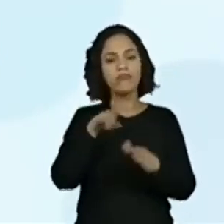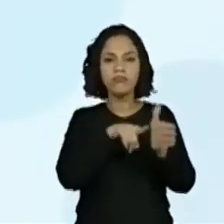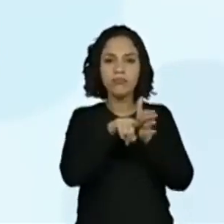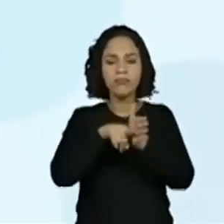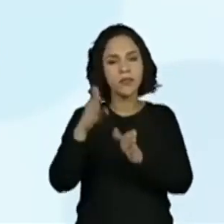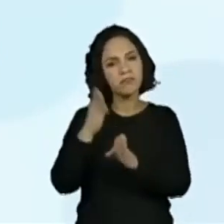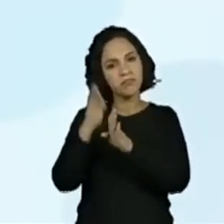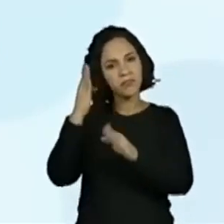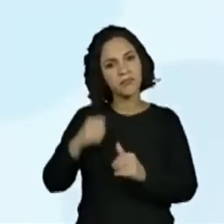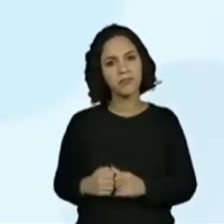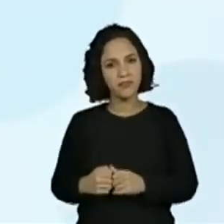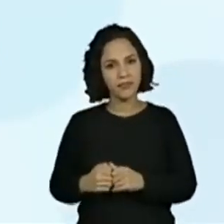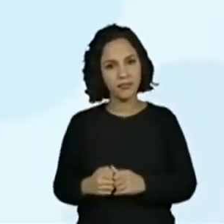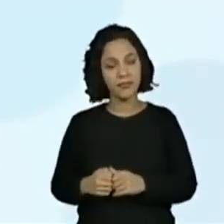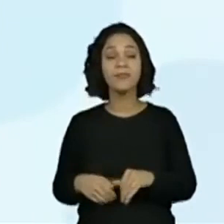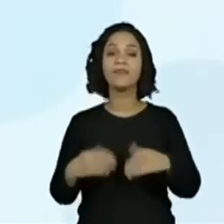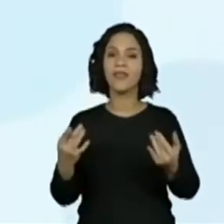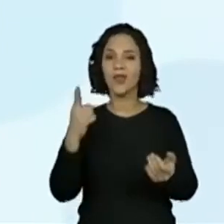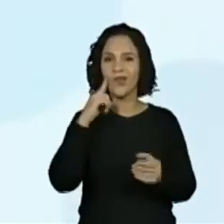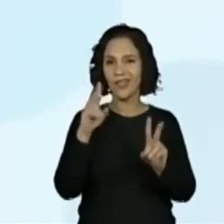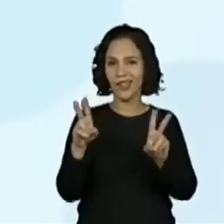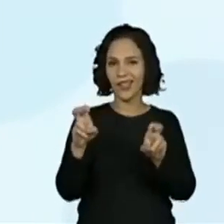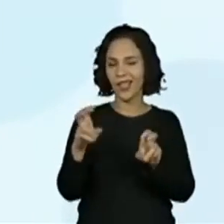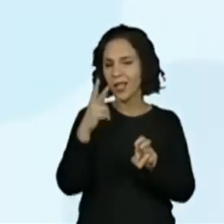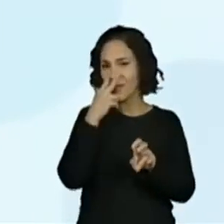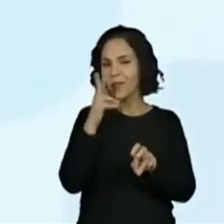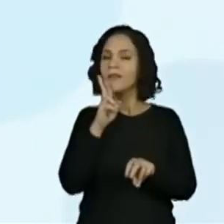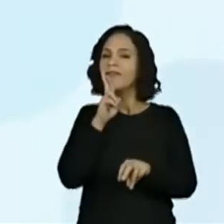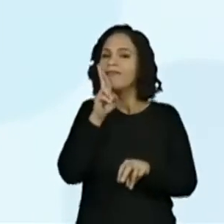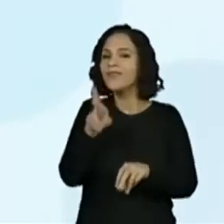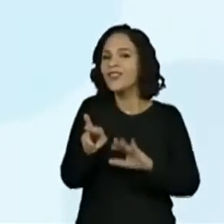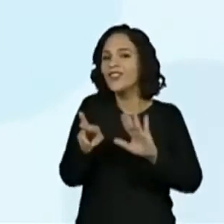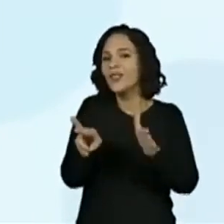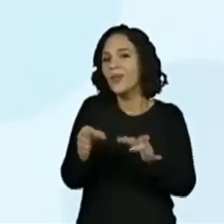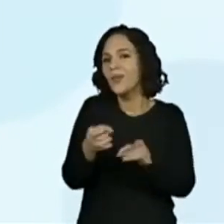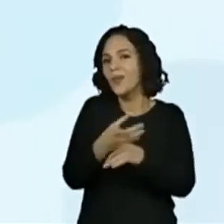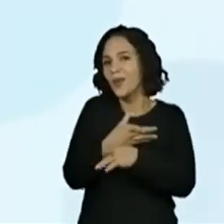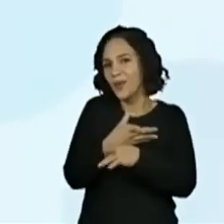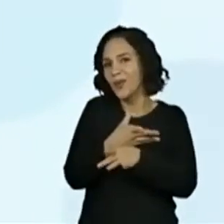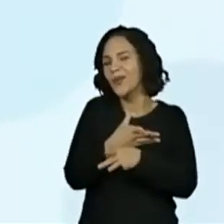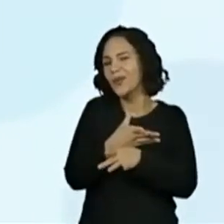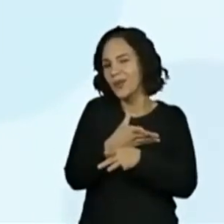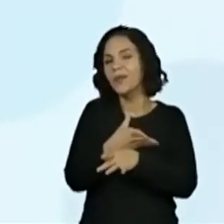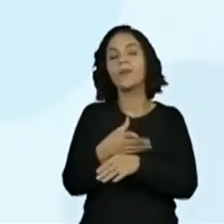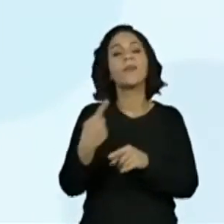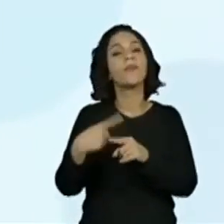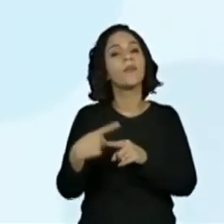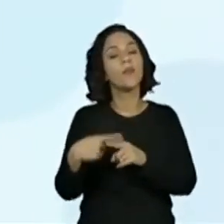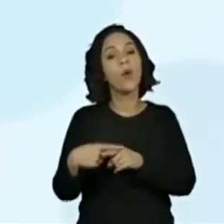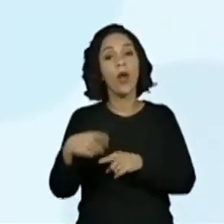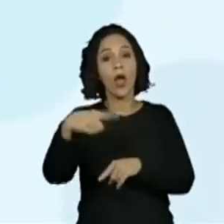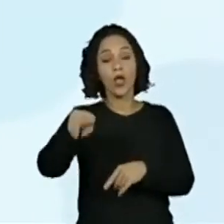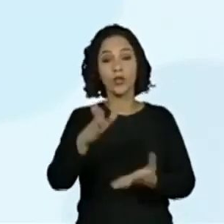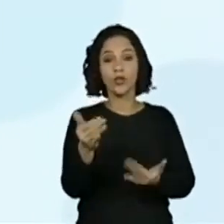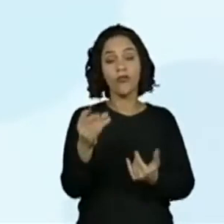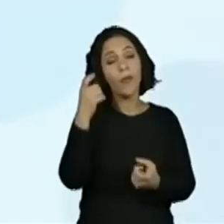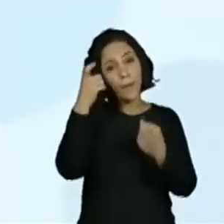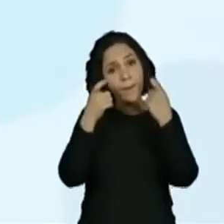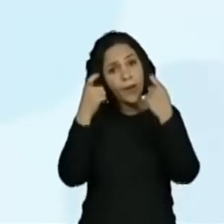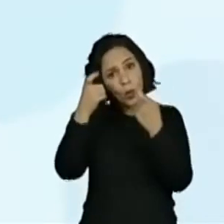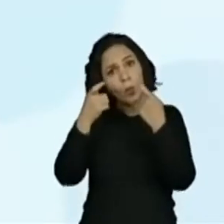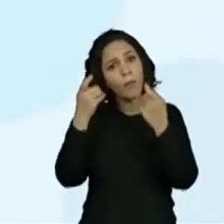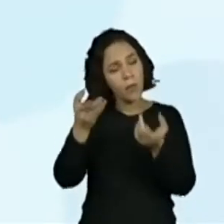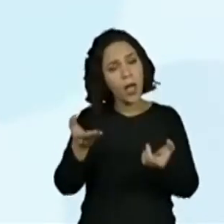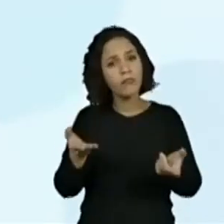título e o título sempre já meio que responde o que aconteceu, né, professora? Sim. É que eles estão preocupados, os jovens